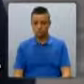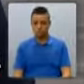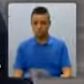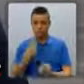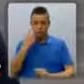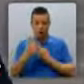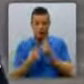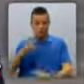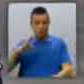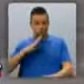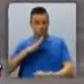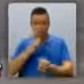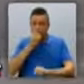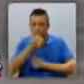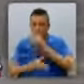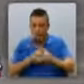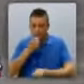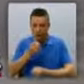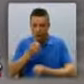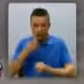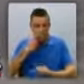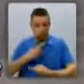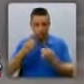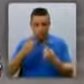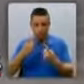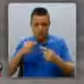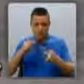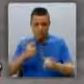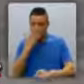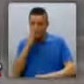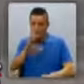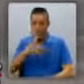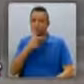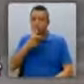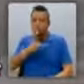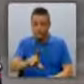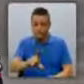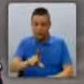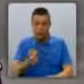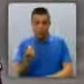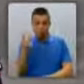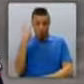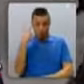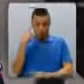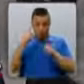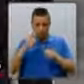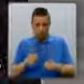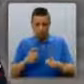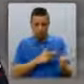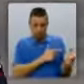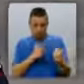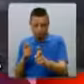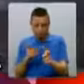de alguma apreensão e já vou explicar isso. Antes vou mostrar, nós estamos mesmo em frente ao café onde ontem decorria essa tertúlia